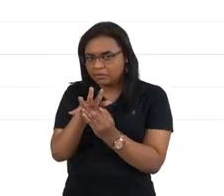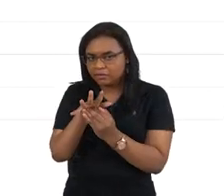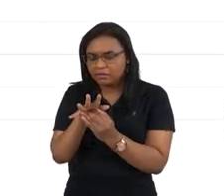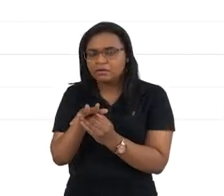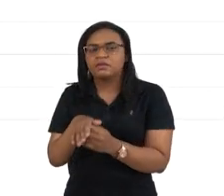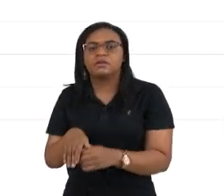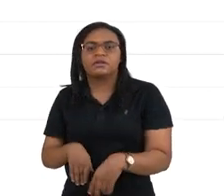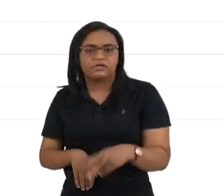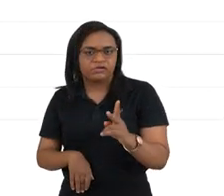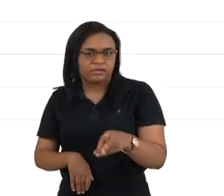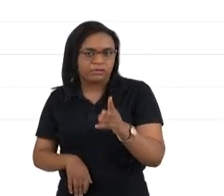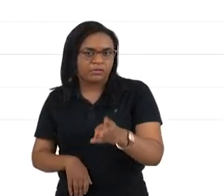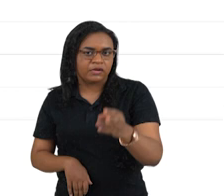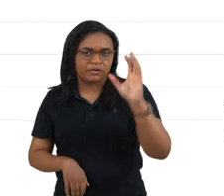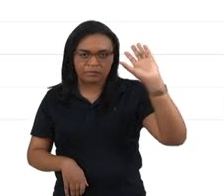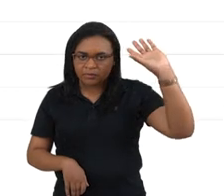mesma situação, ó.